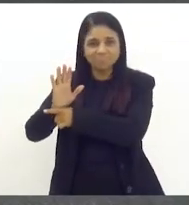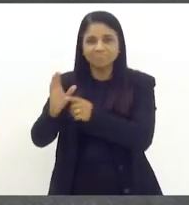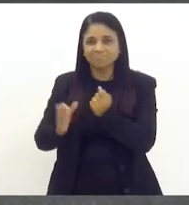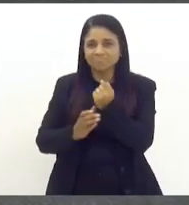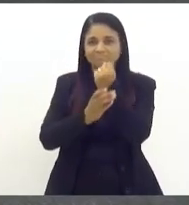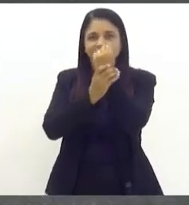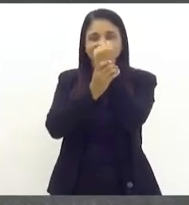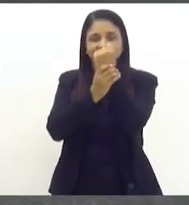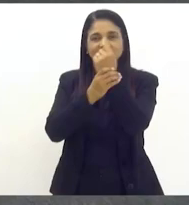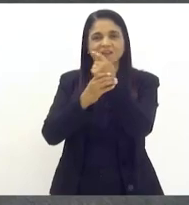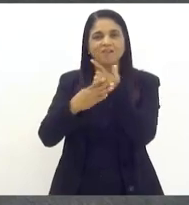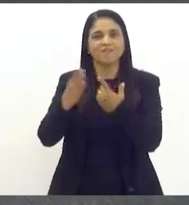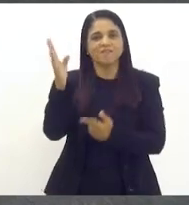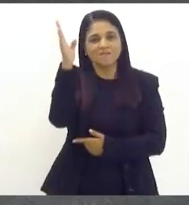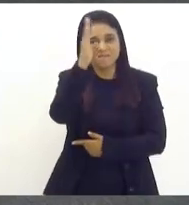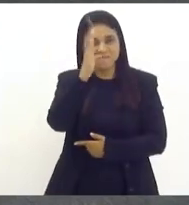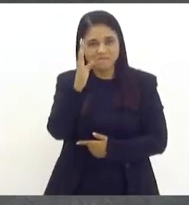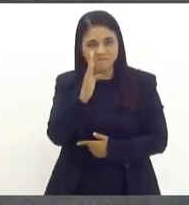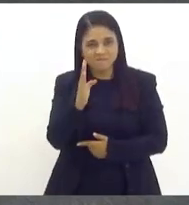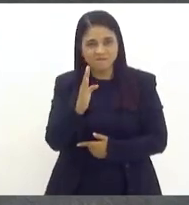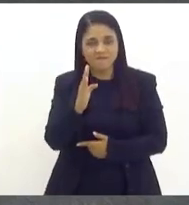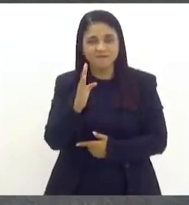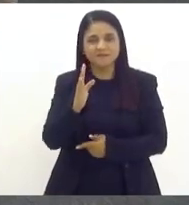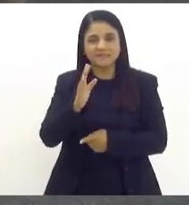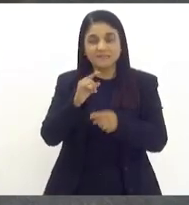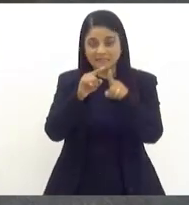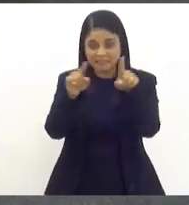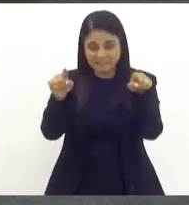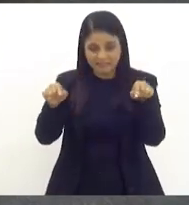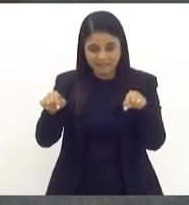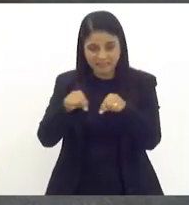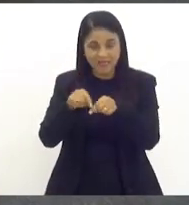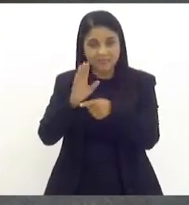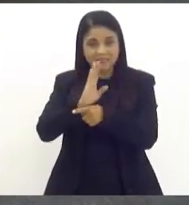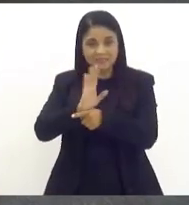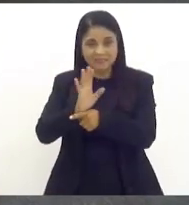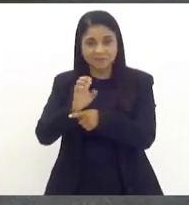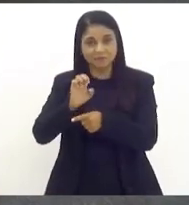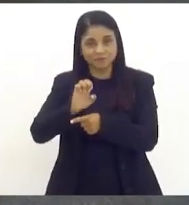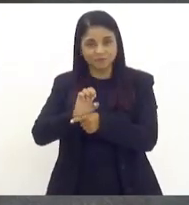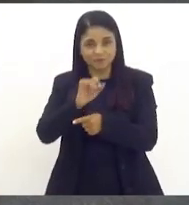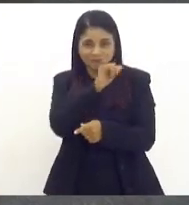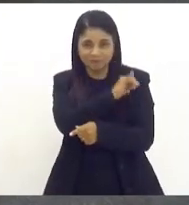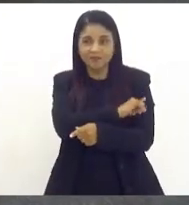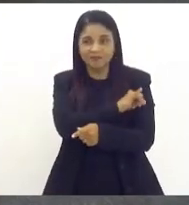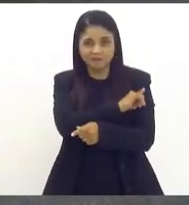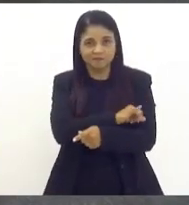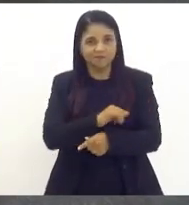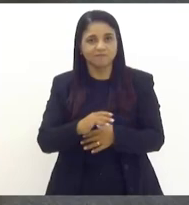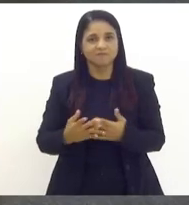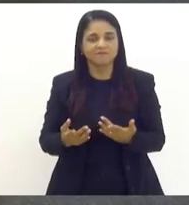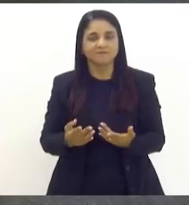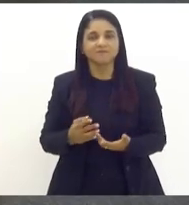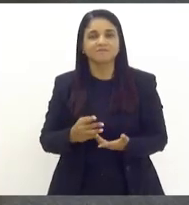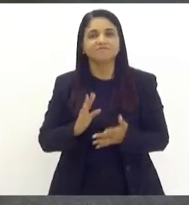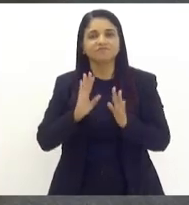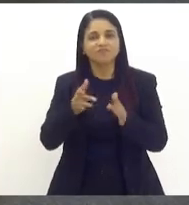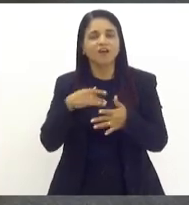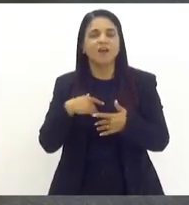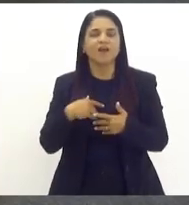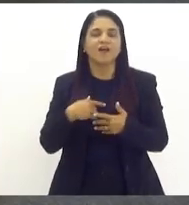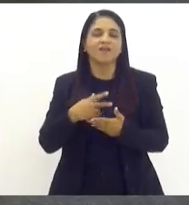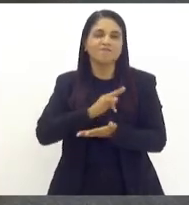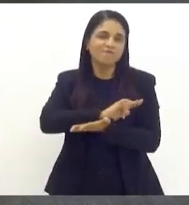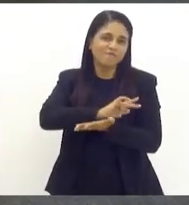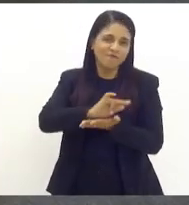Independentes nas salas de cinema do nosso estado e também muito de que já nos trouxe